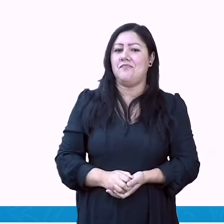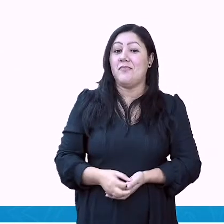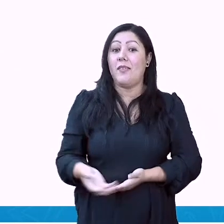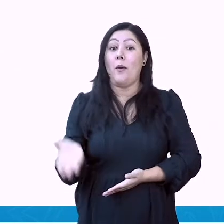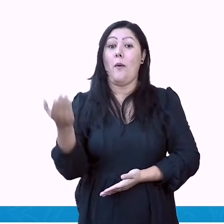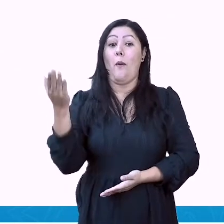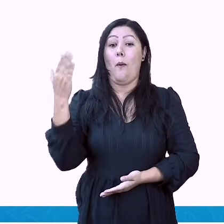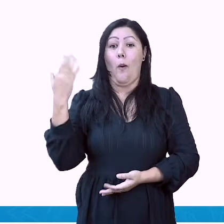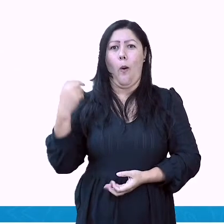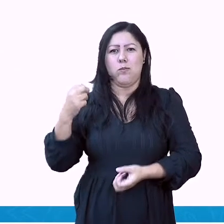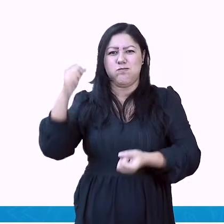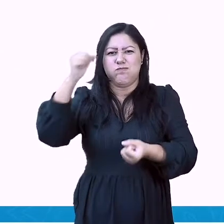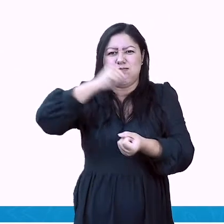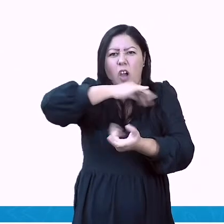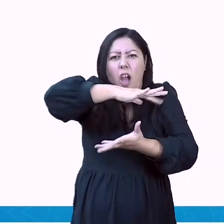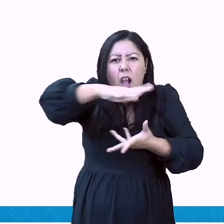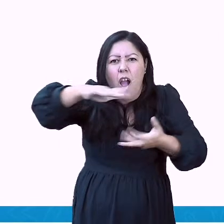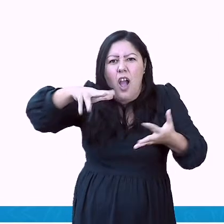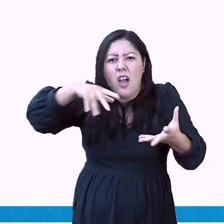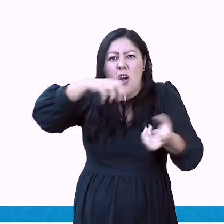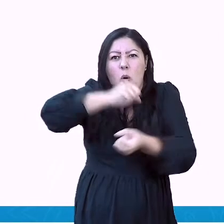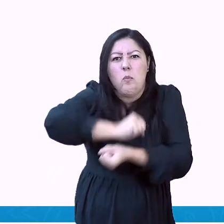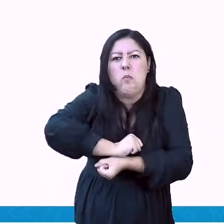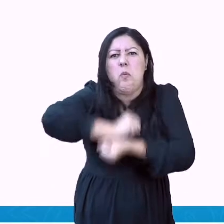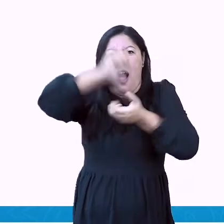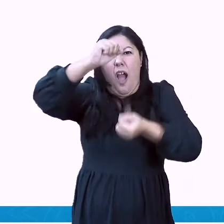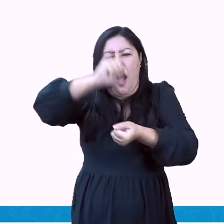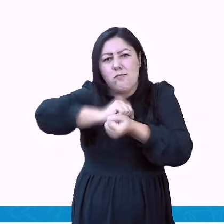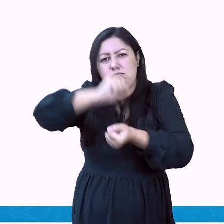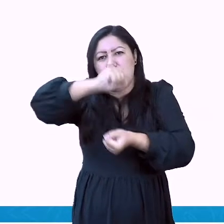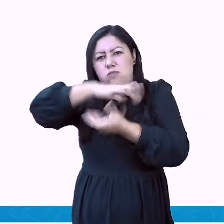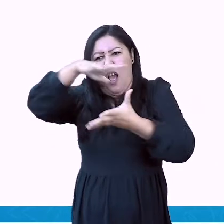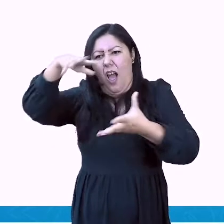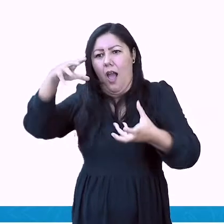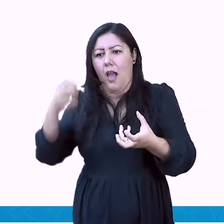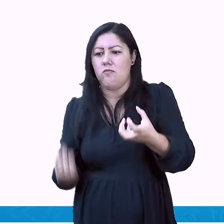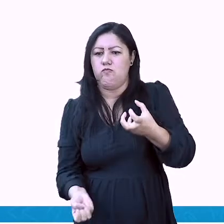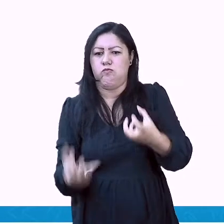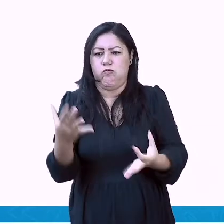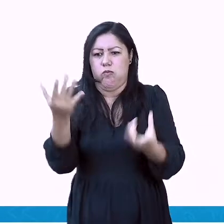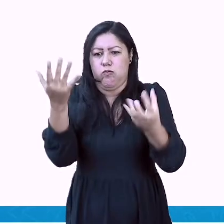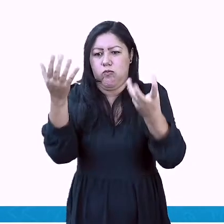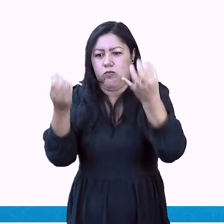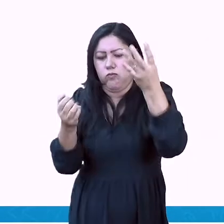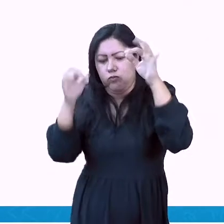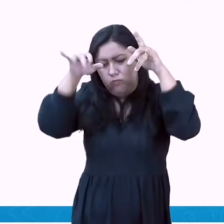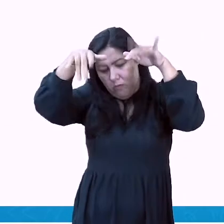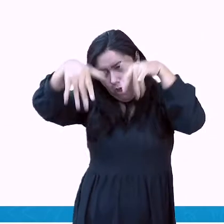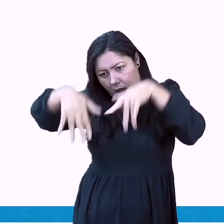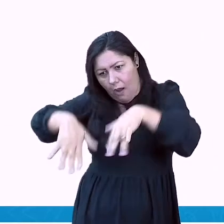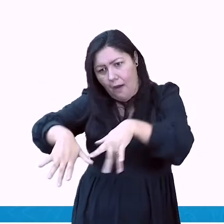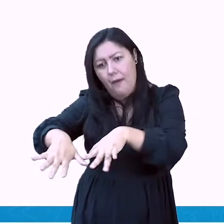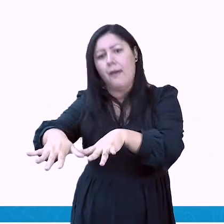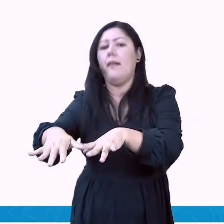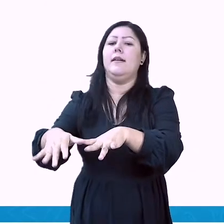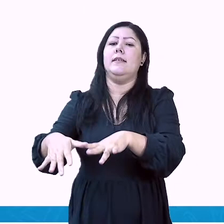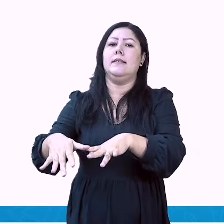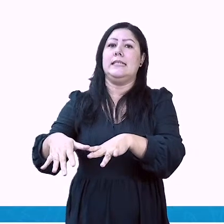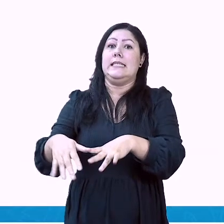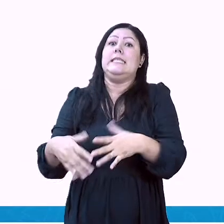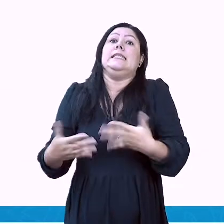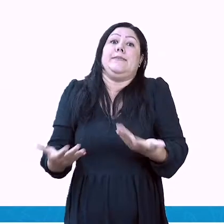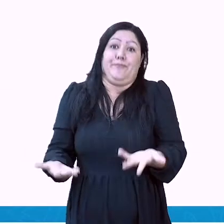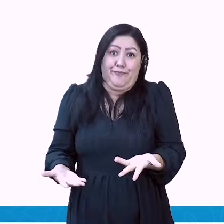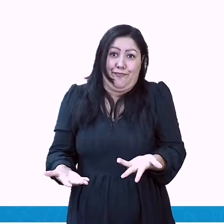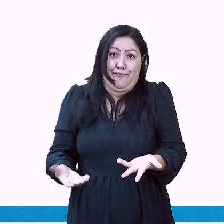grandes explosões dos vulcões em todo lugar? Primeiro que a nossa vida não poderia, o nosso corpo não poderia ser